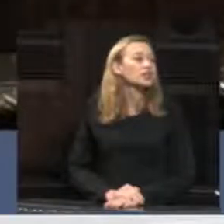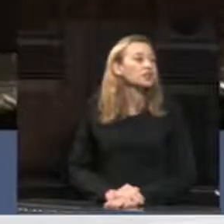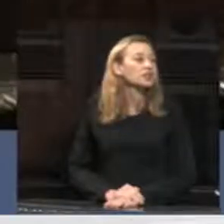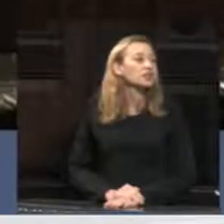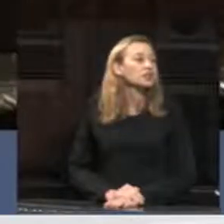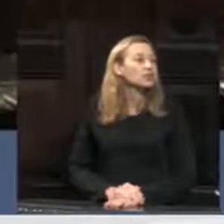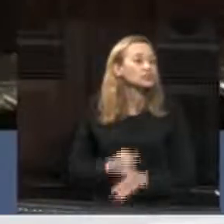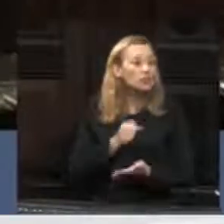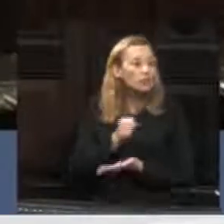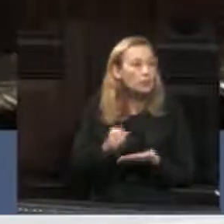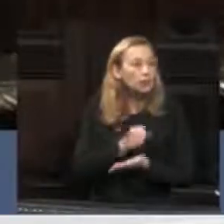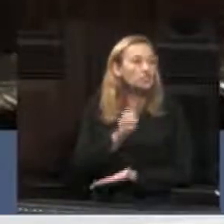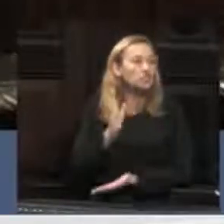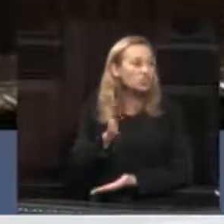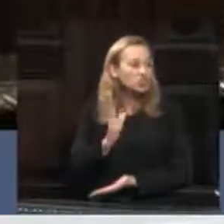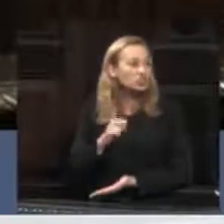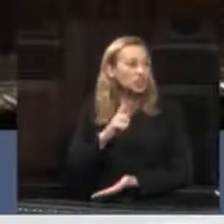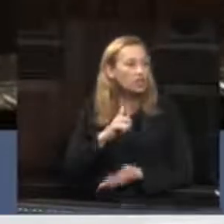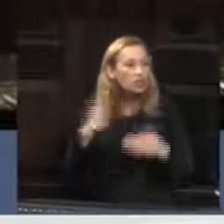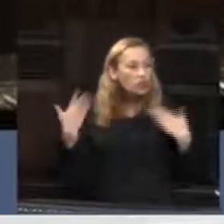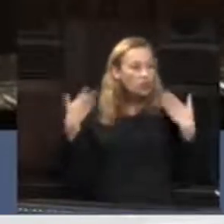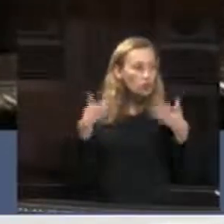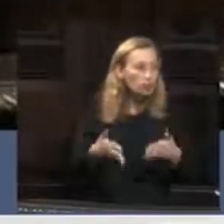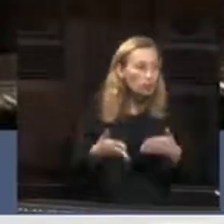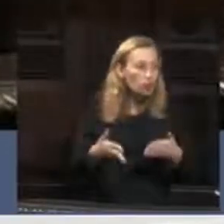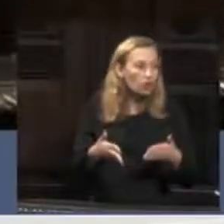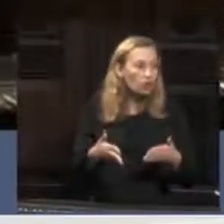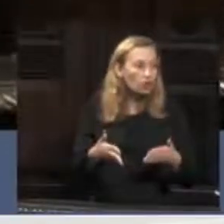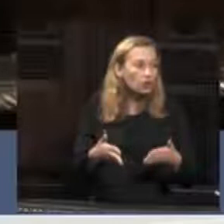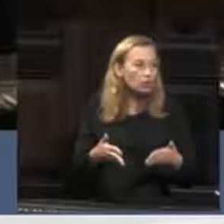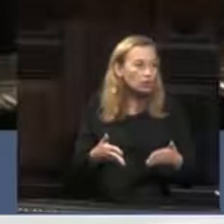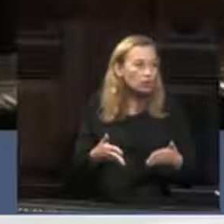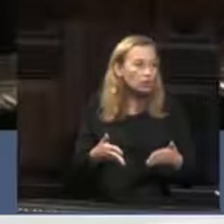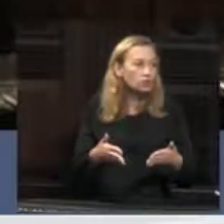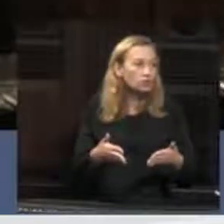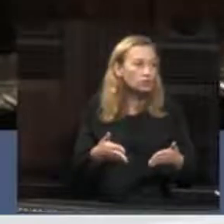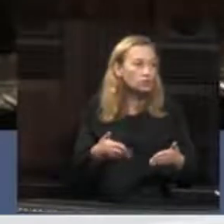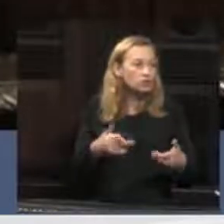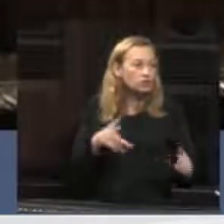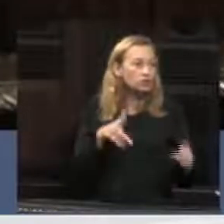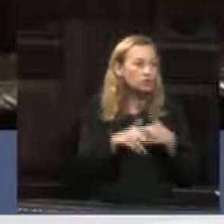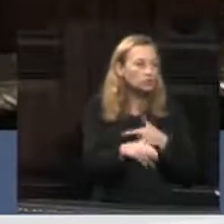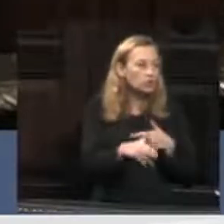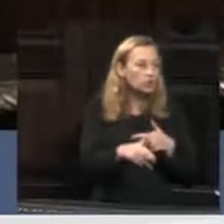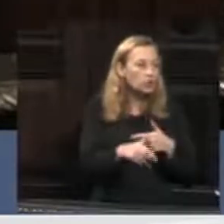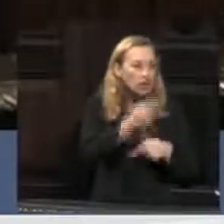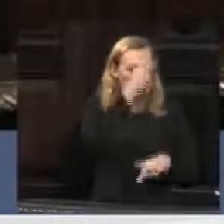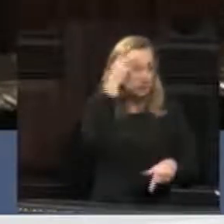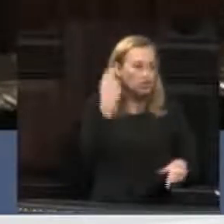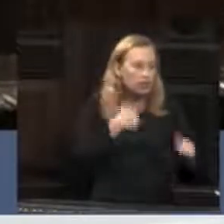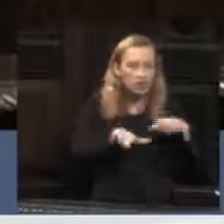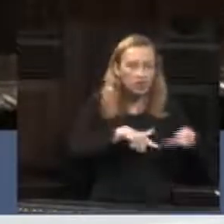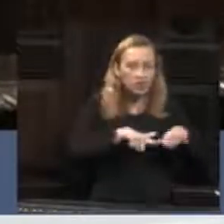um alvo de penalização, que é o trabalhador e a trabalhadora desse Estado.